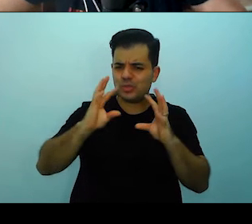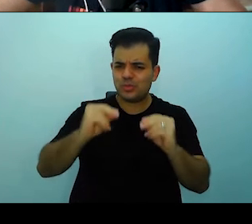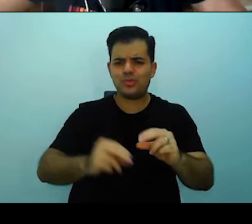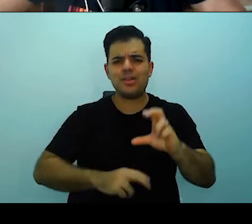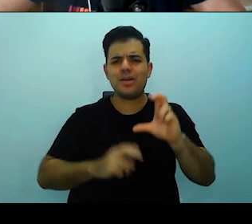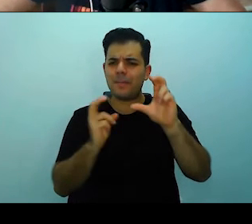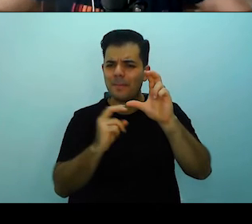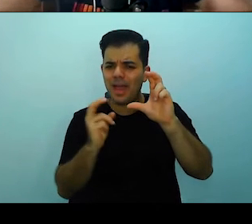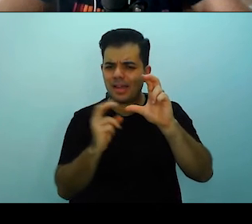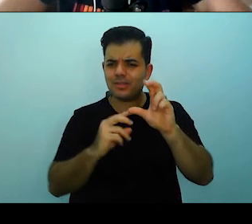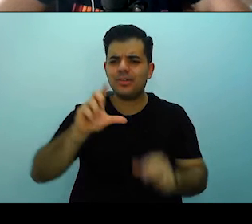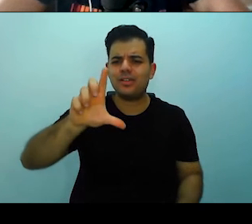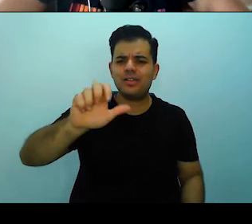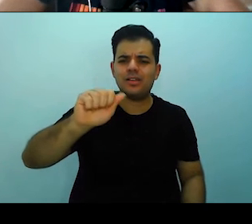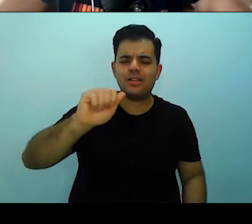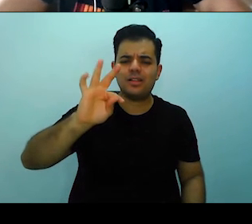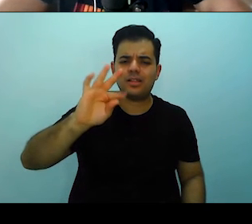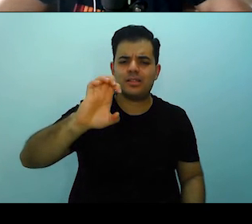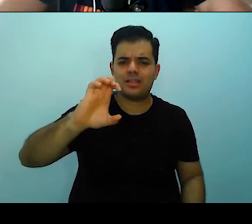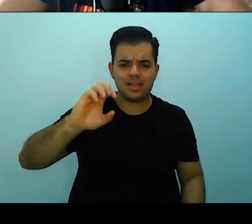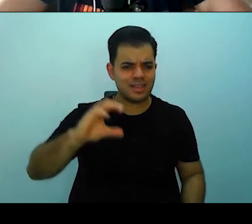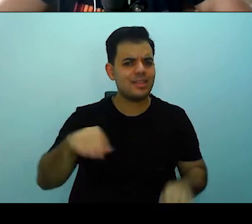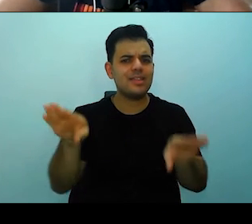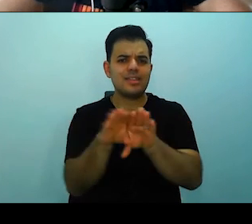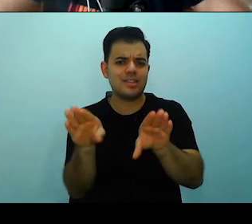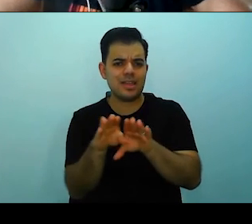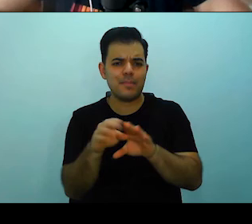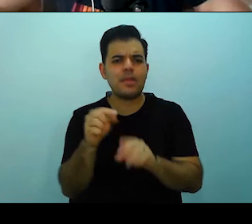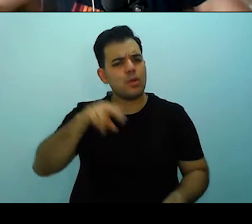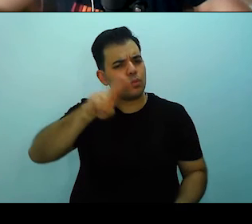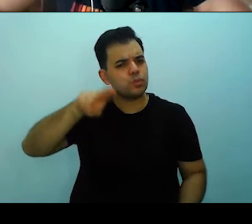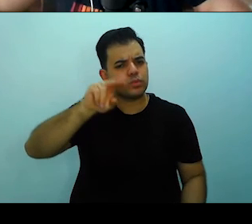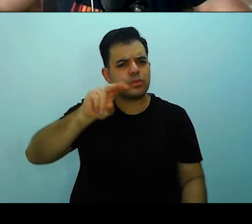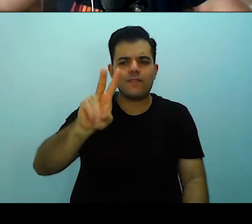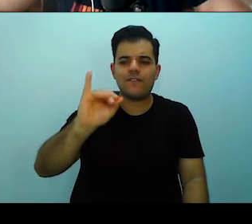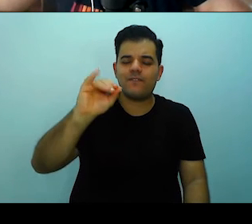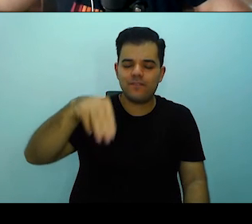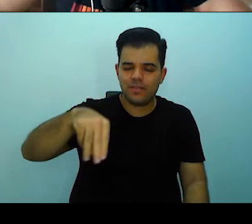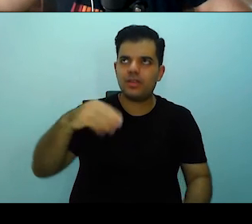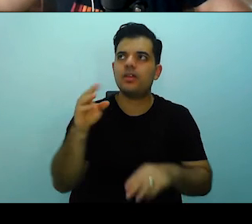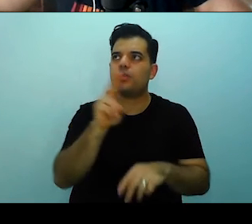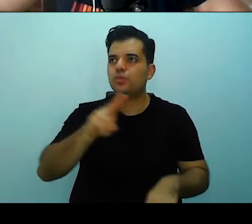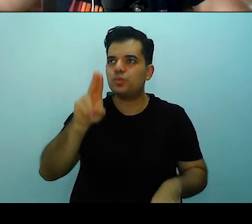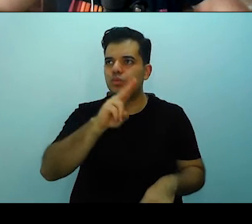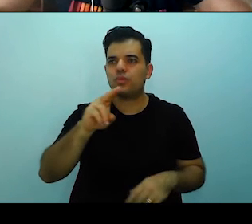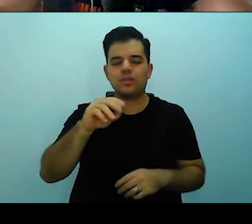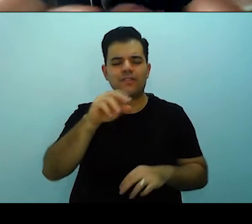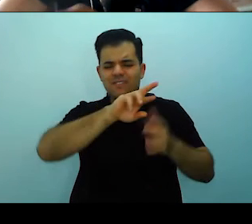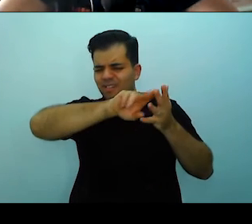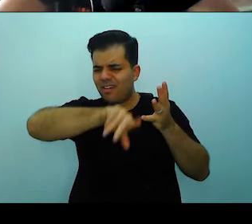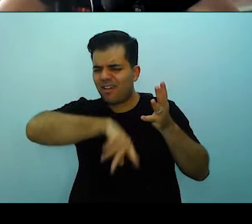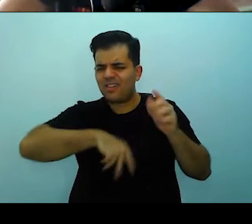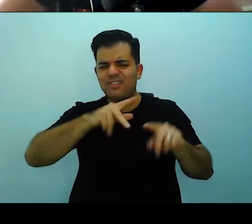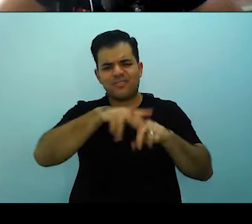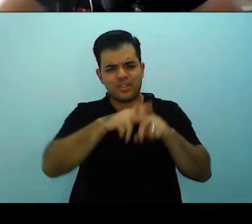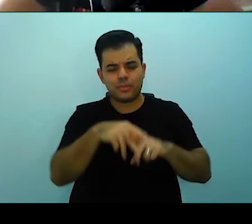C. Eu uso o Vim e o terminal na minha veia para poder sobreviver à minha faculdade, sabe? Então, a